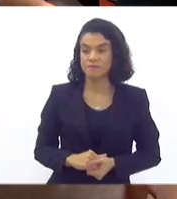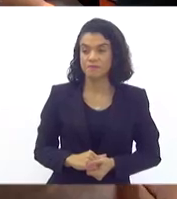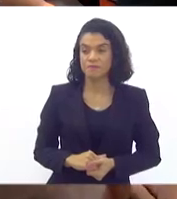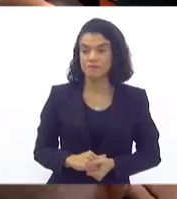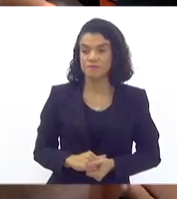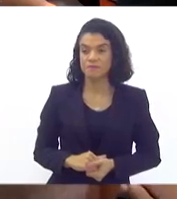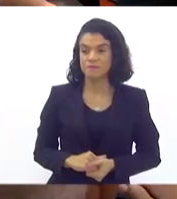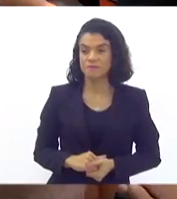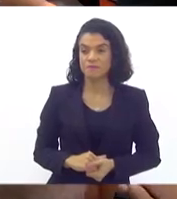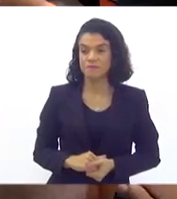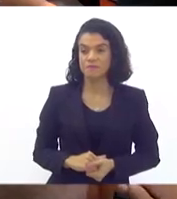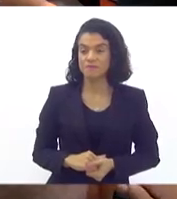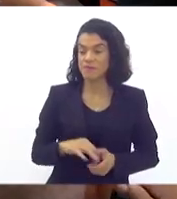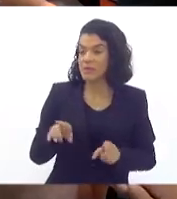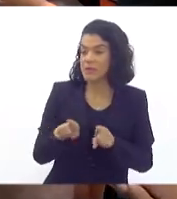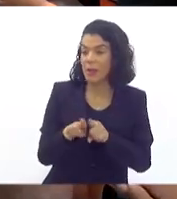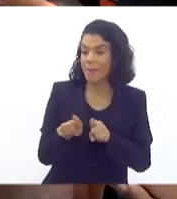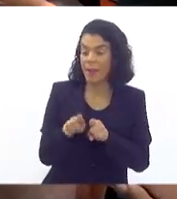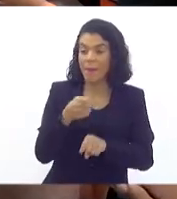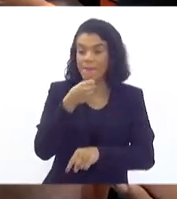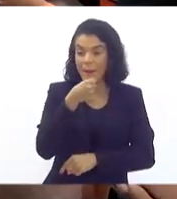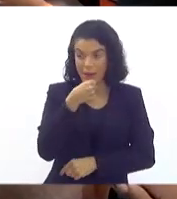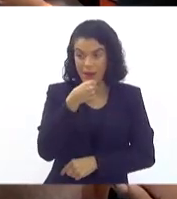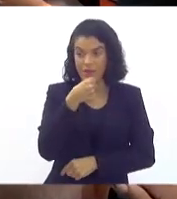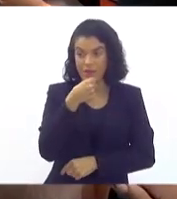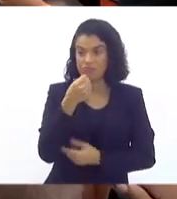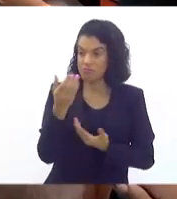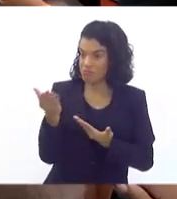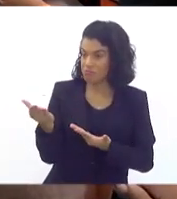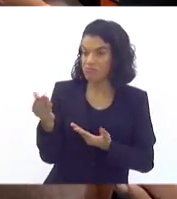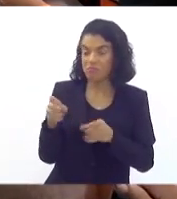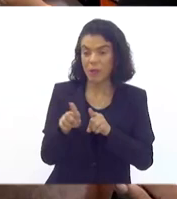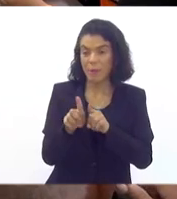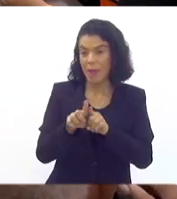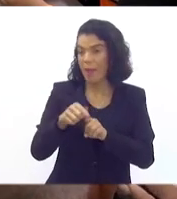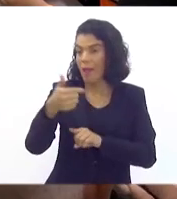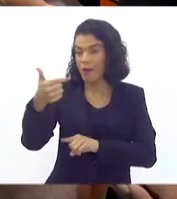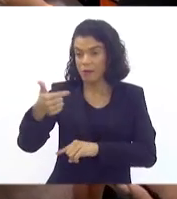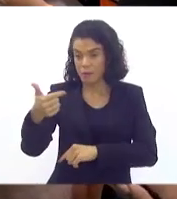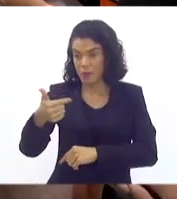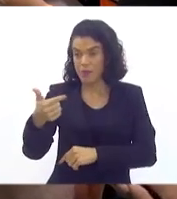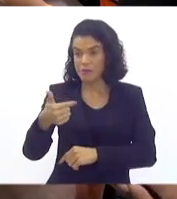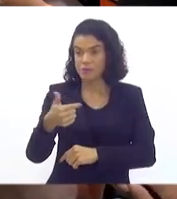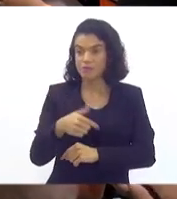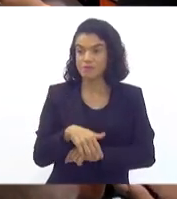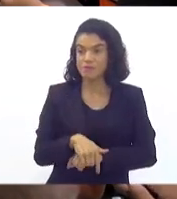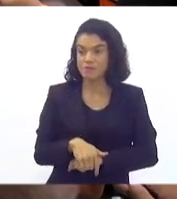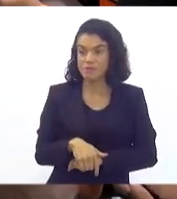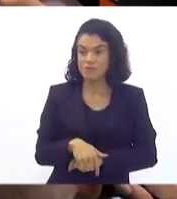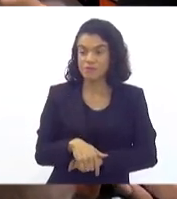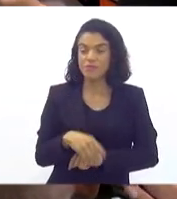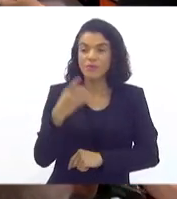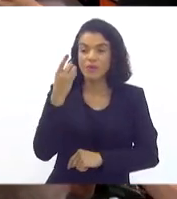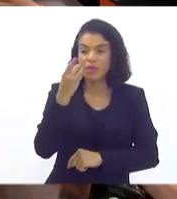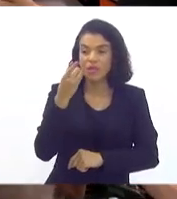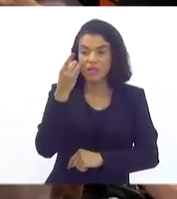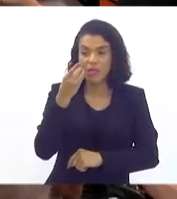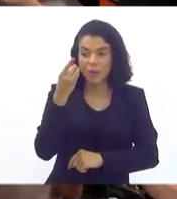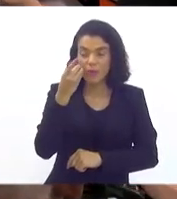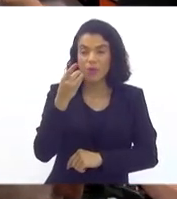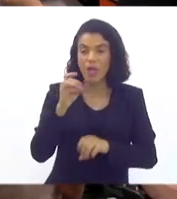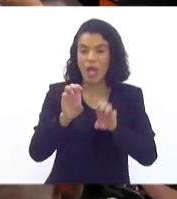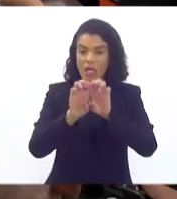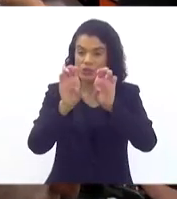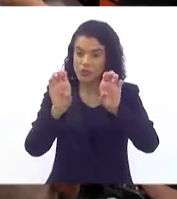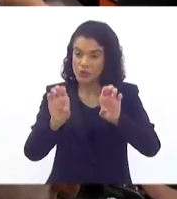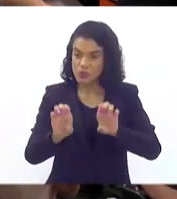e desde já deixando também a palavra com vossa excelência que seria o próximo Deputado a estrutura